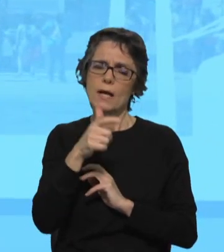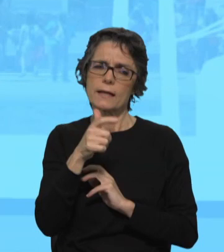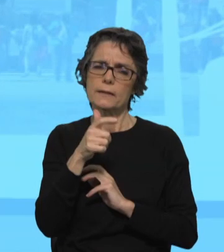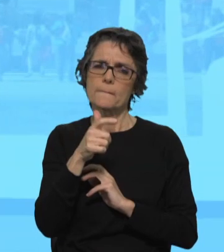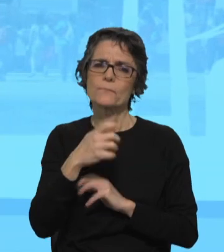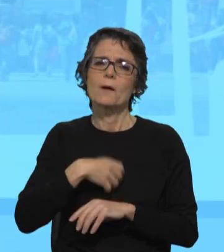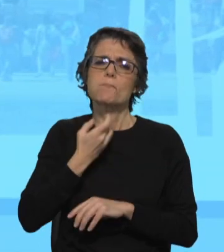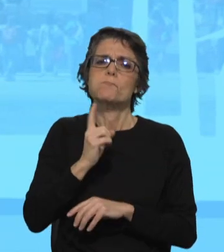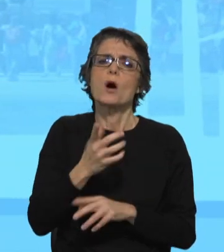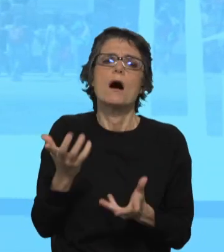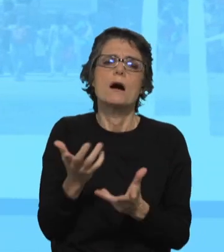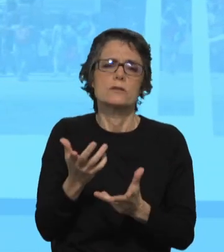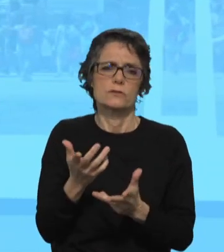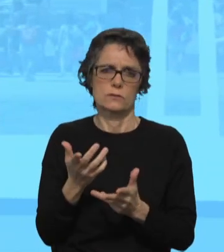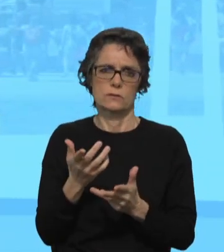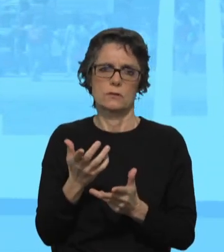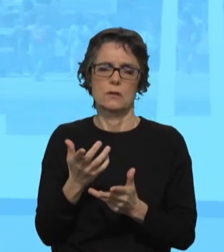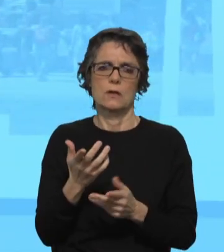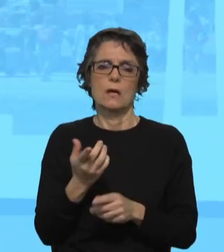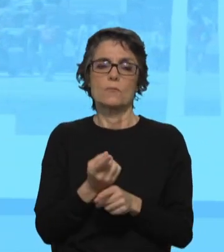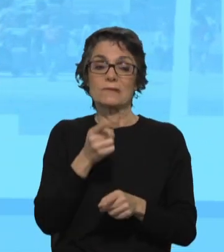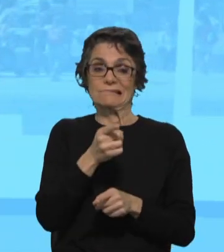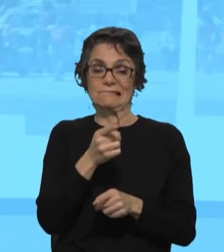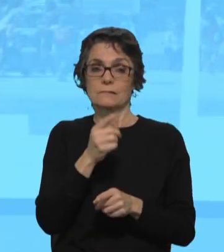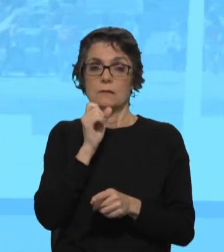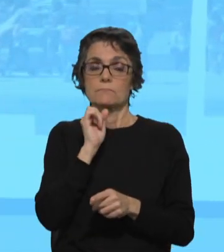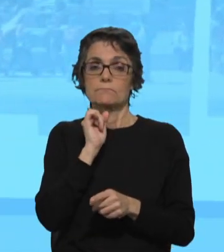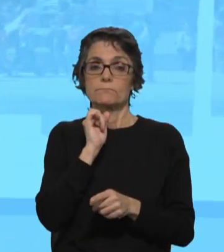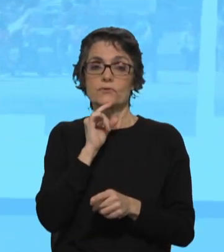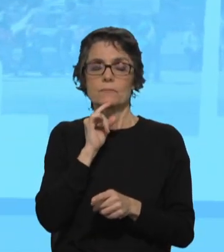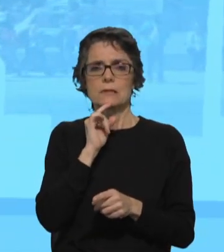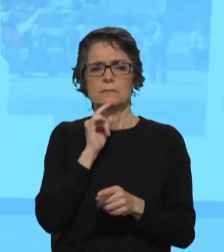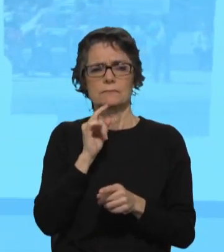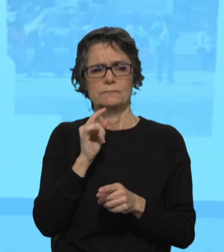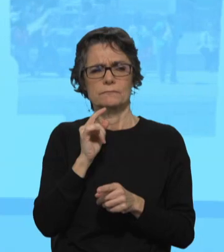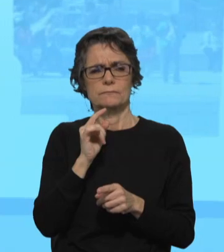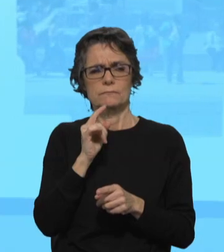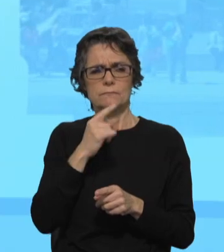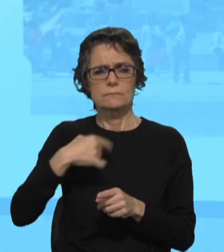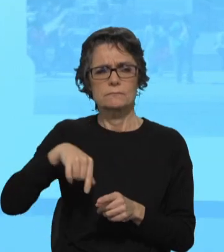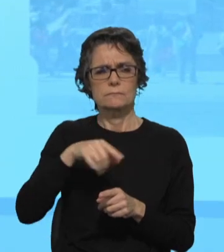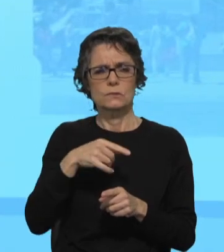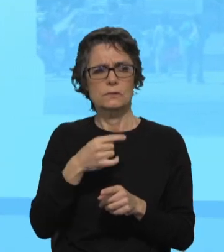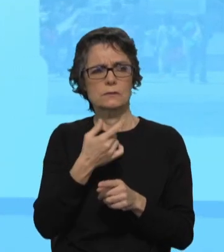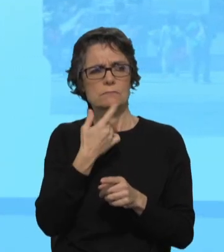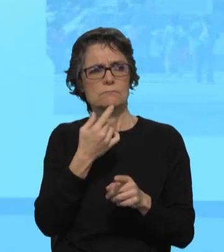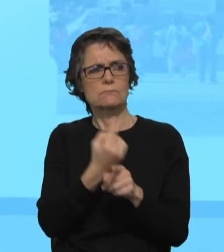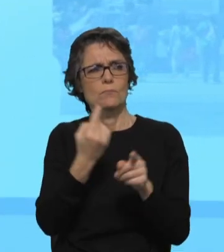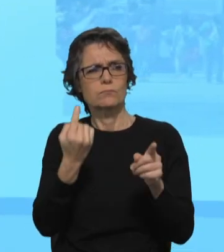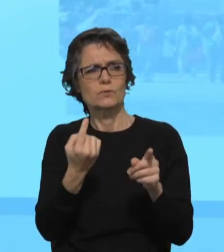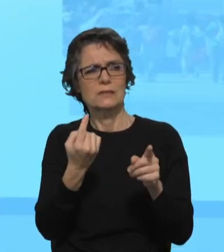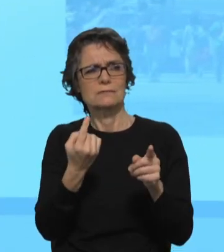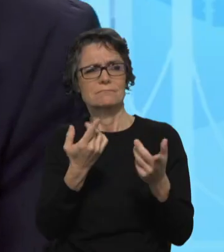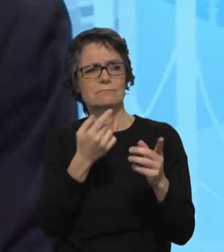acontecimento. Pode estar aqui em causa o caminho que se faz a partir de perguntas do porquê, conduzidos para quê? Sim, a